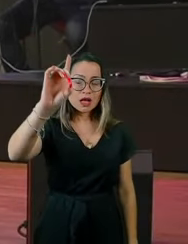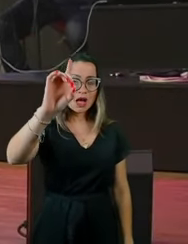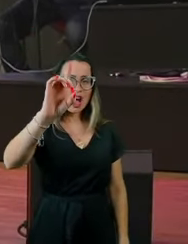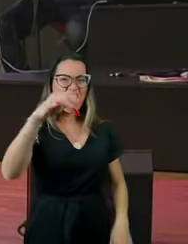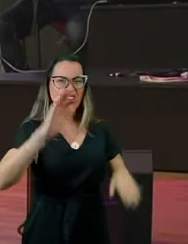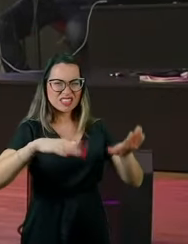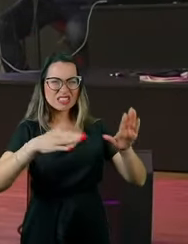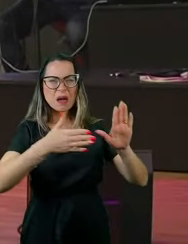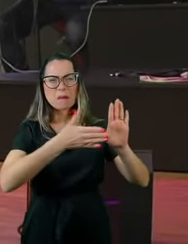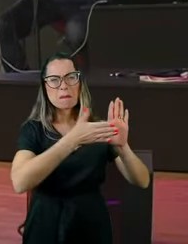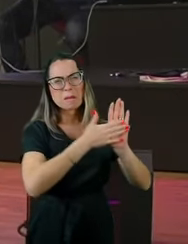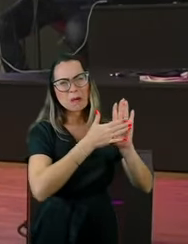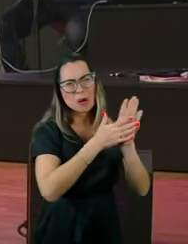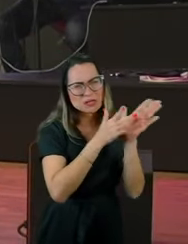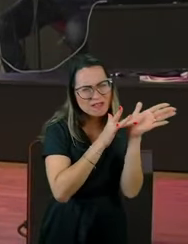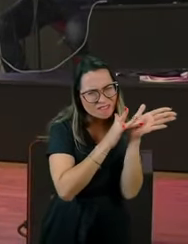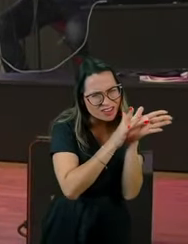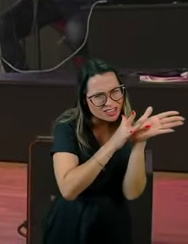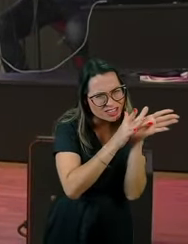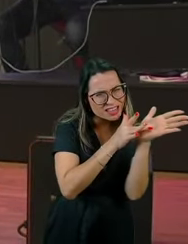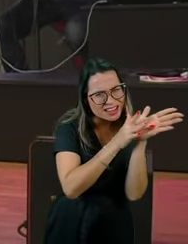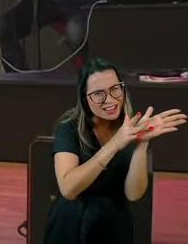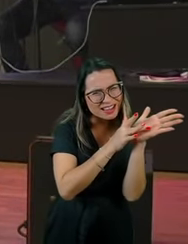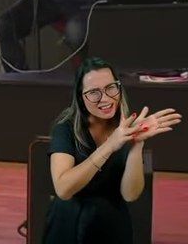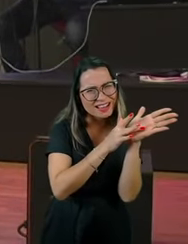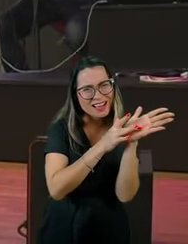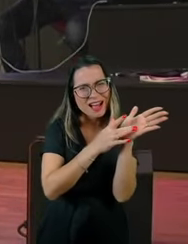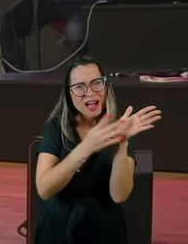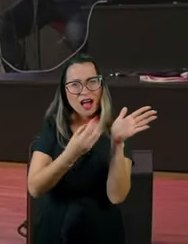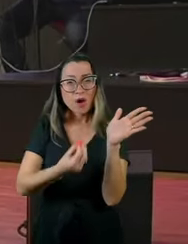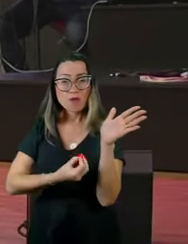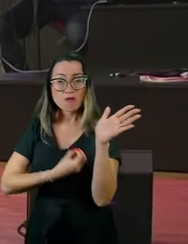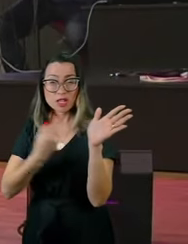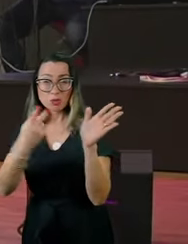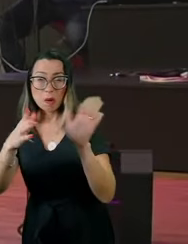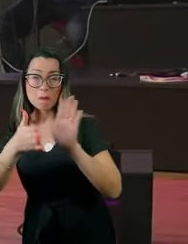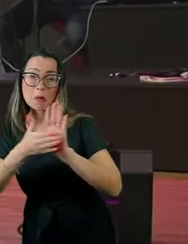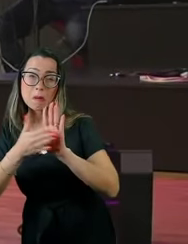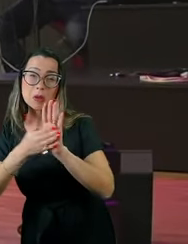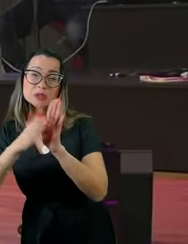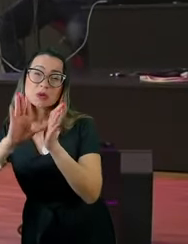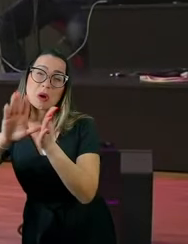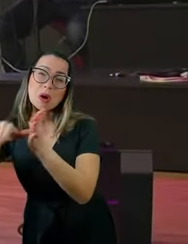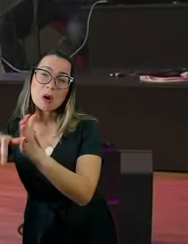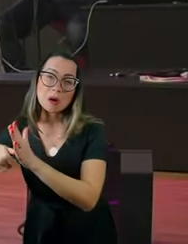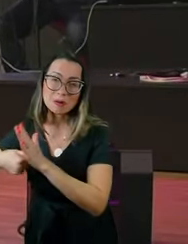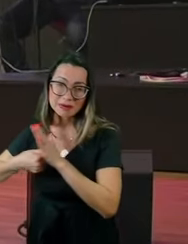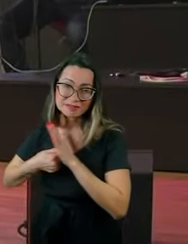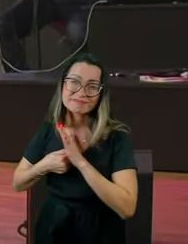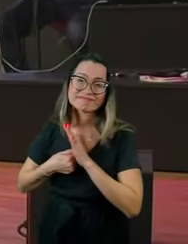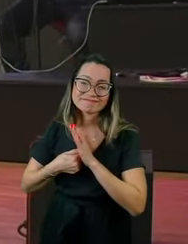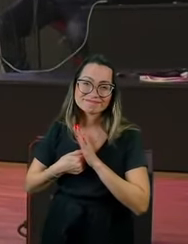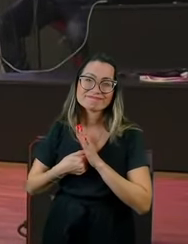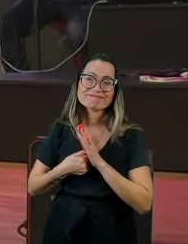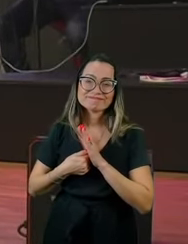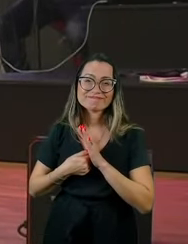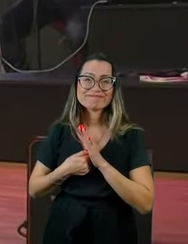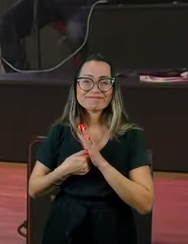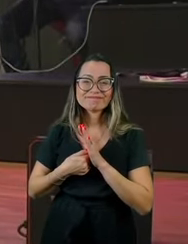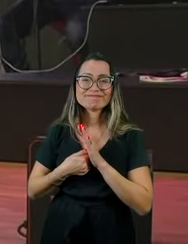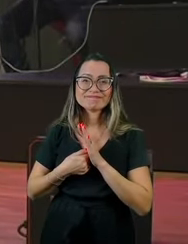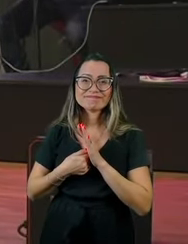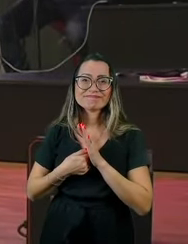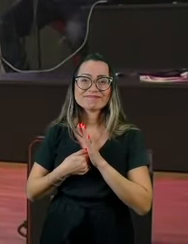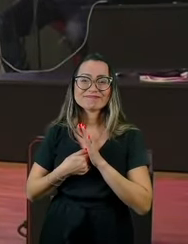roubam propósito. Conchavos roubam conexões e contratos quebram alianças.